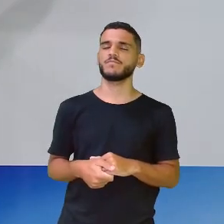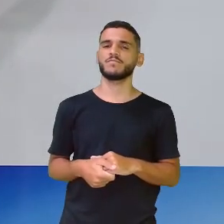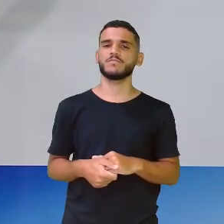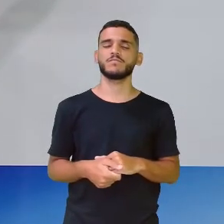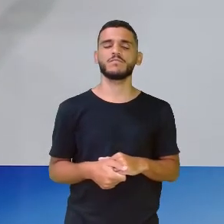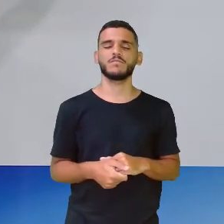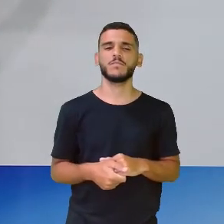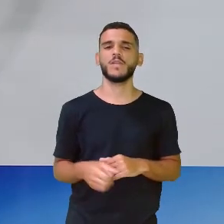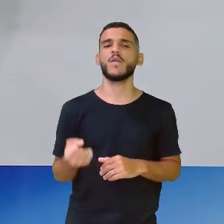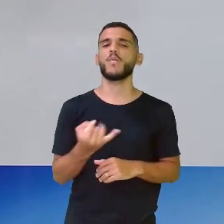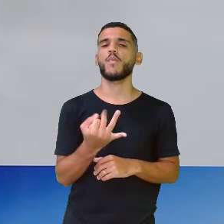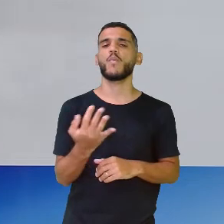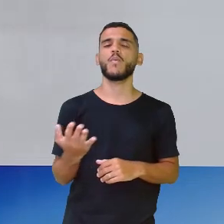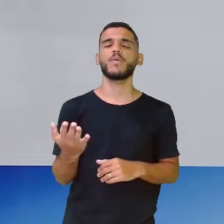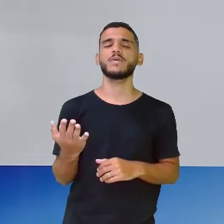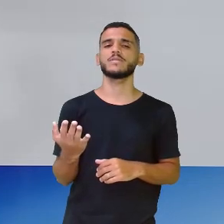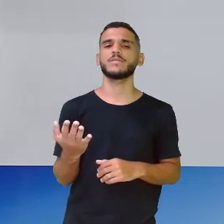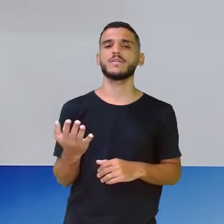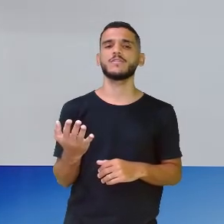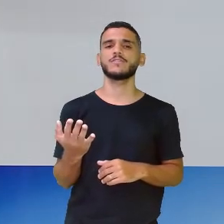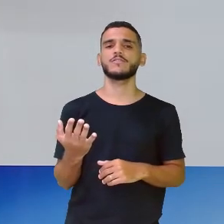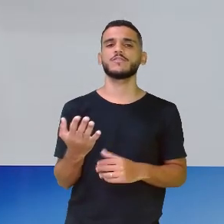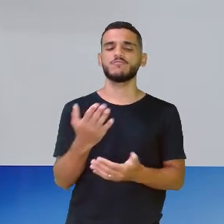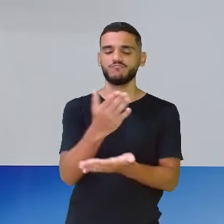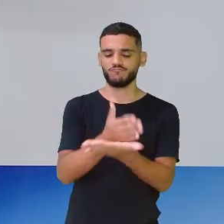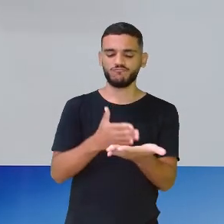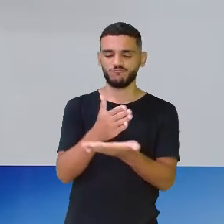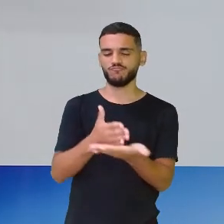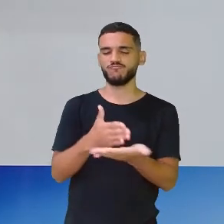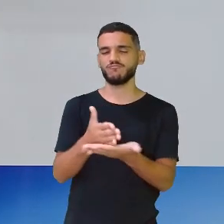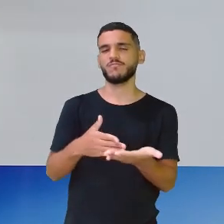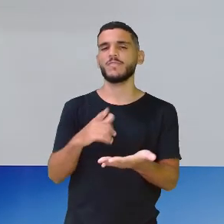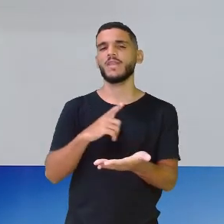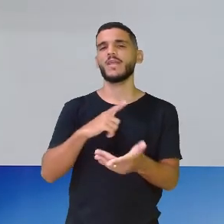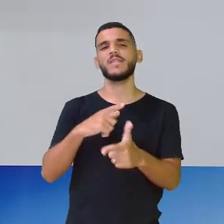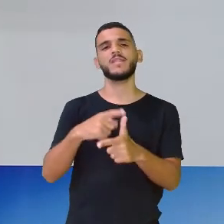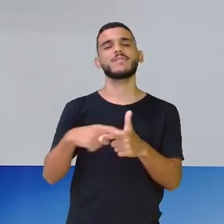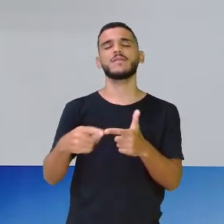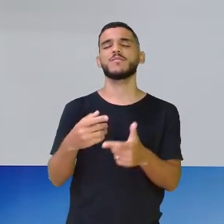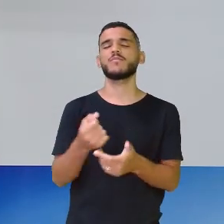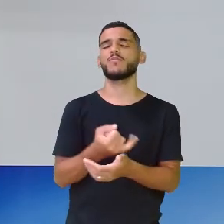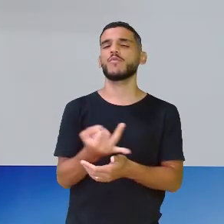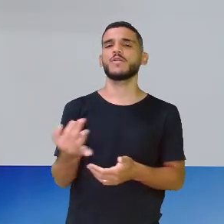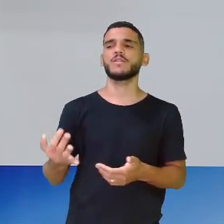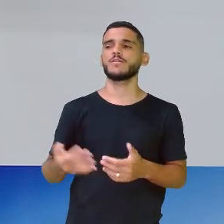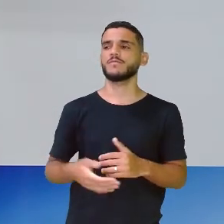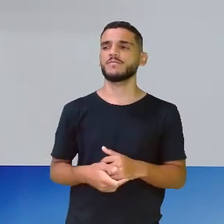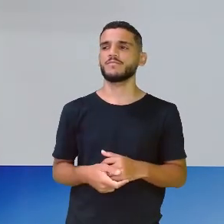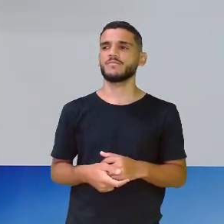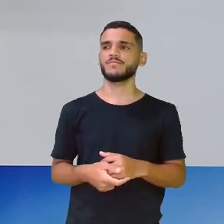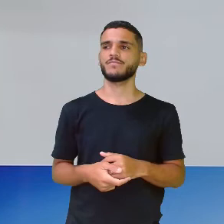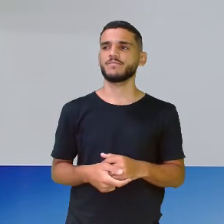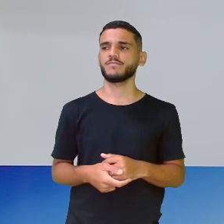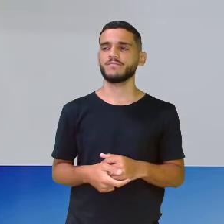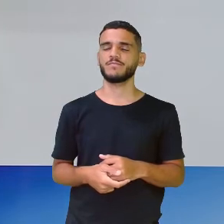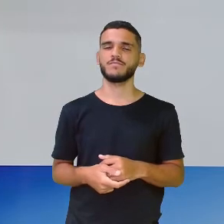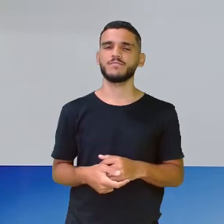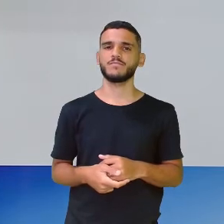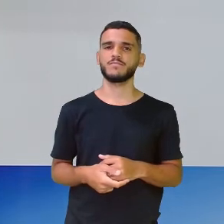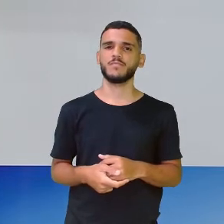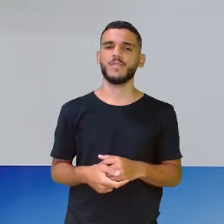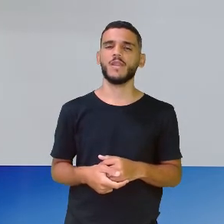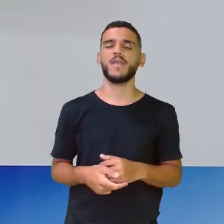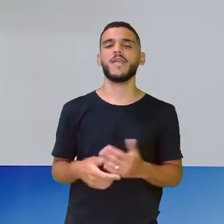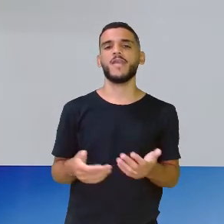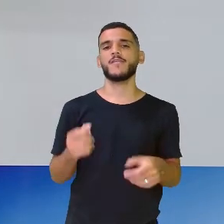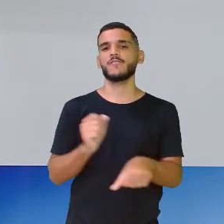em quantas vezes? Eu dividi em quantas vezes aí? Eu praticamente dei spoiler, mas eu vou deixar você